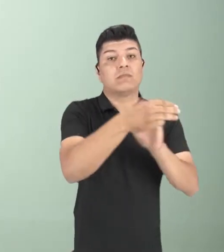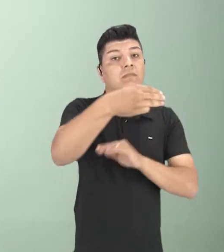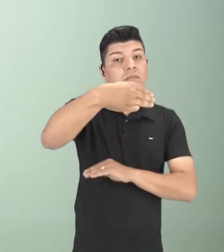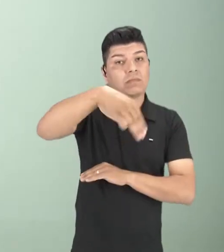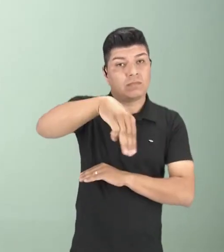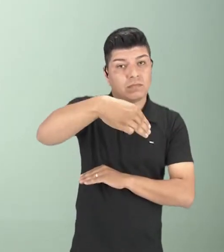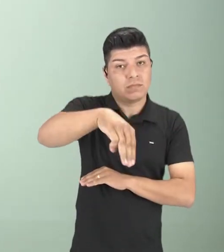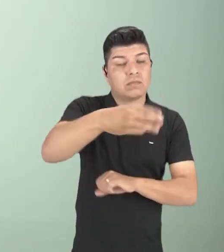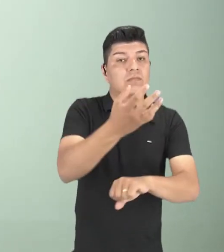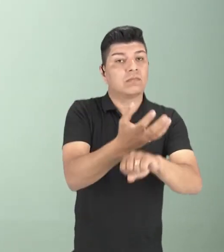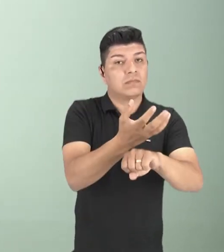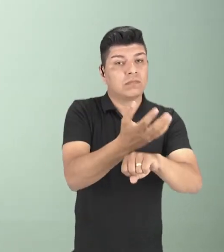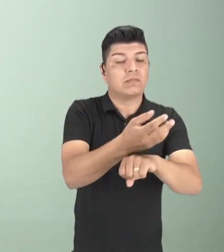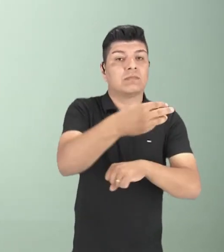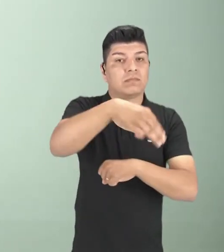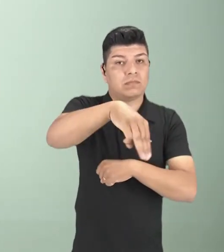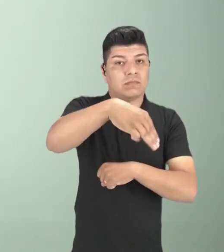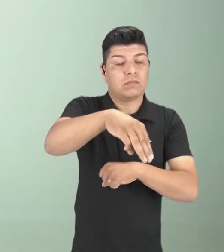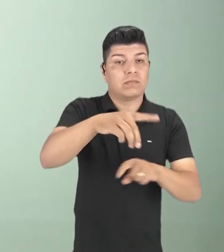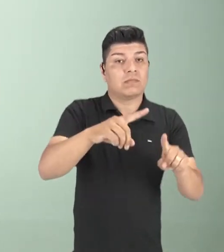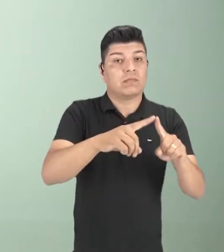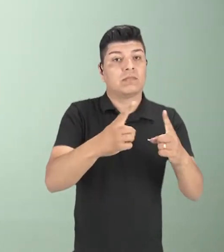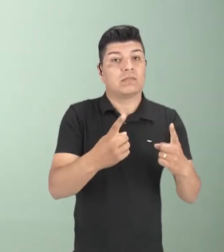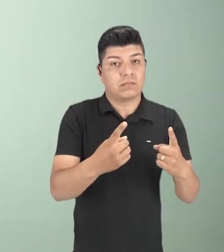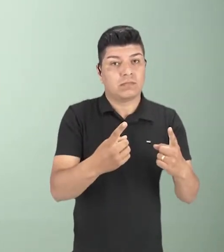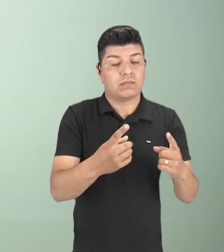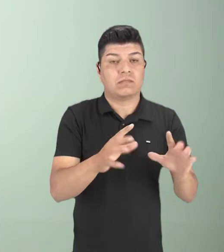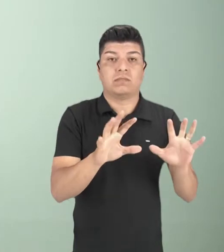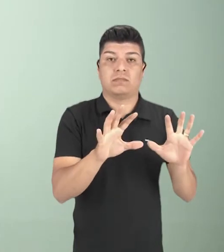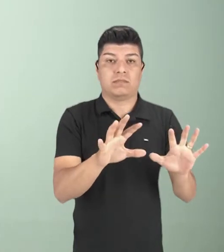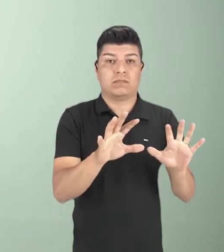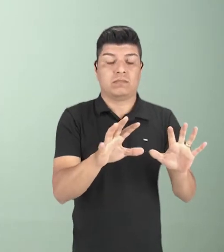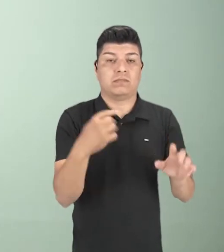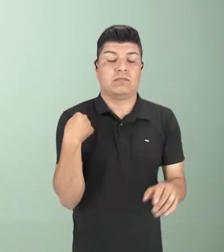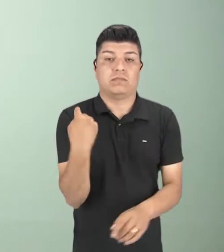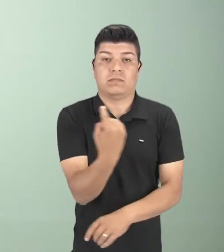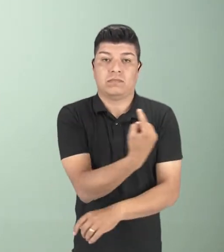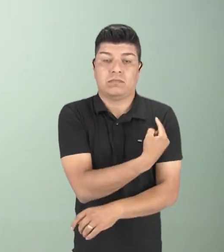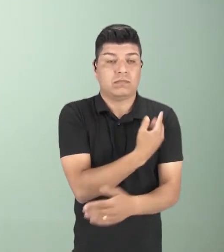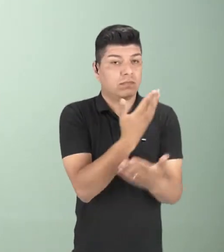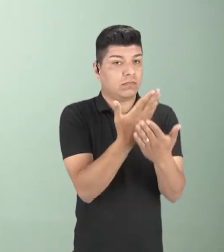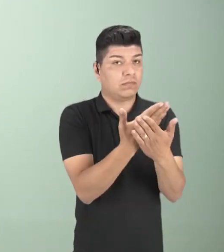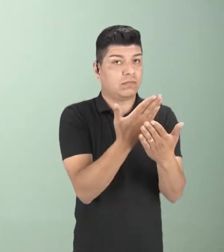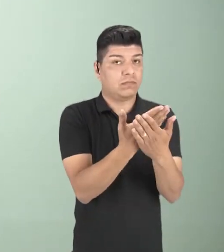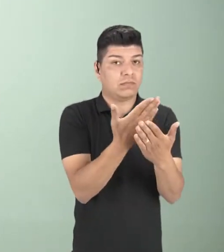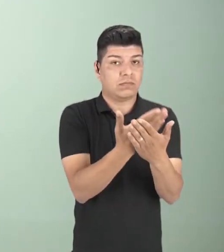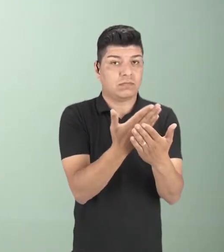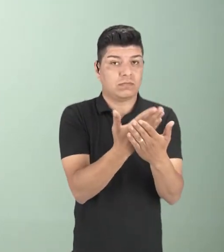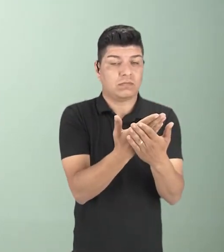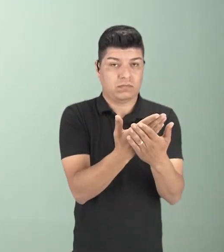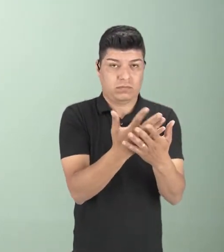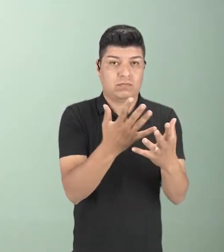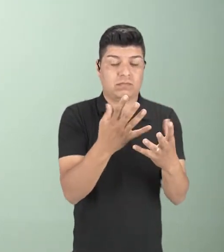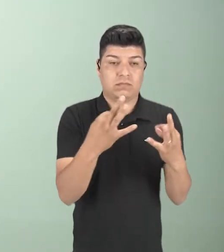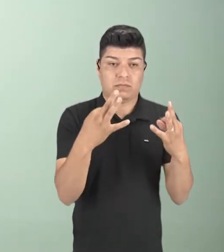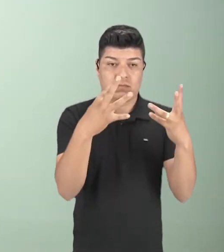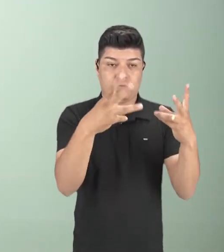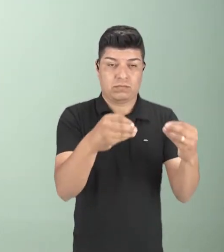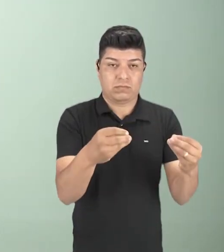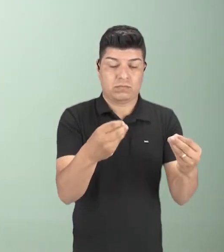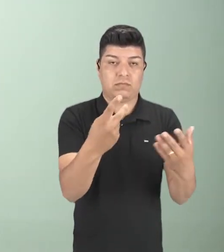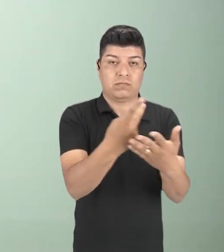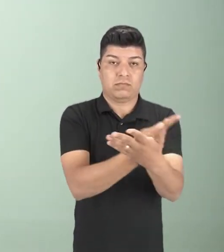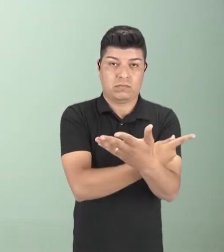matemática, mas uma das formas, da gente estudar e mensurar as coisas que